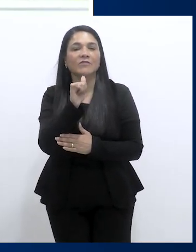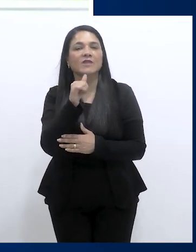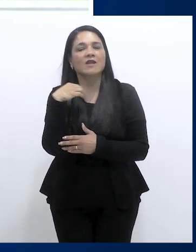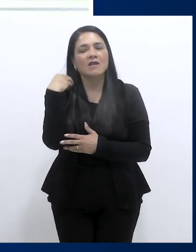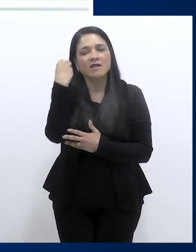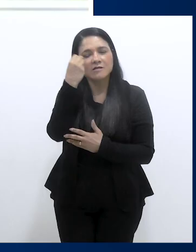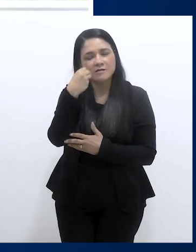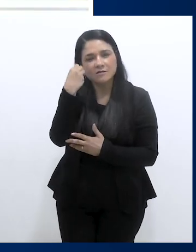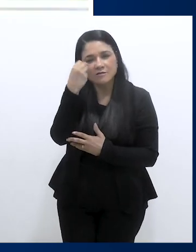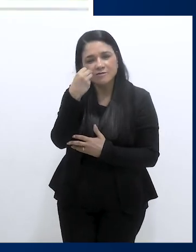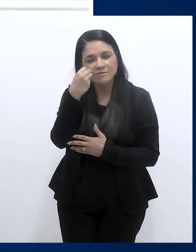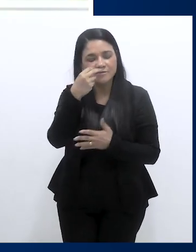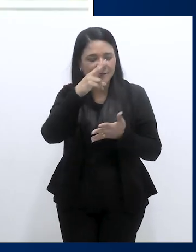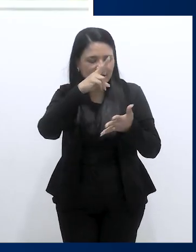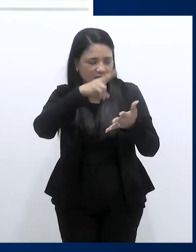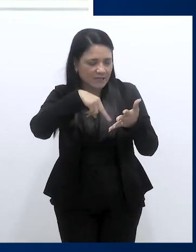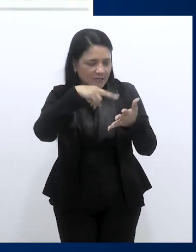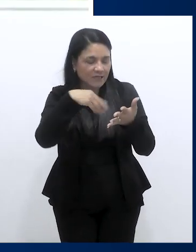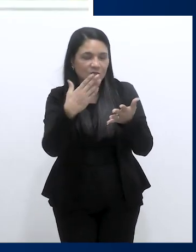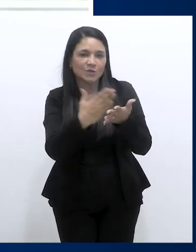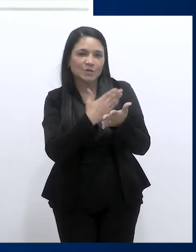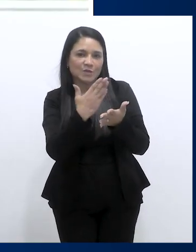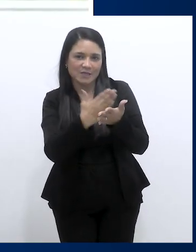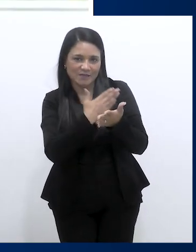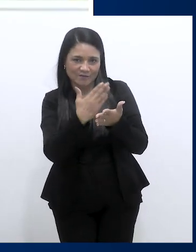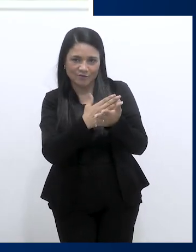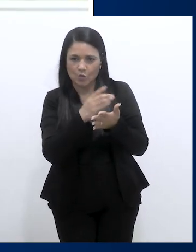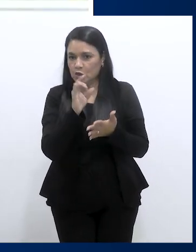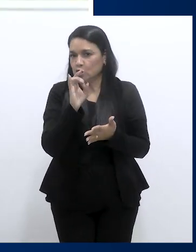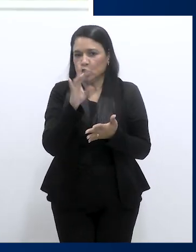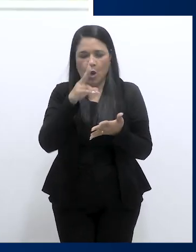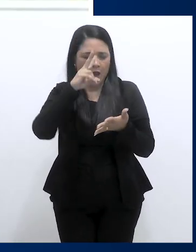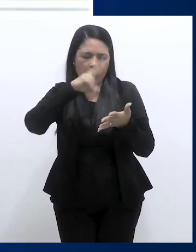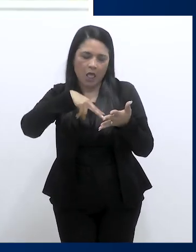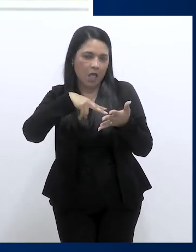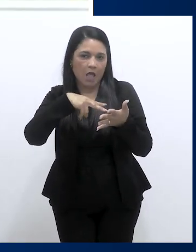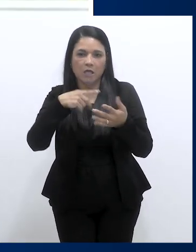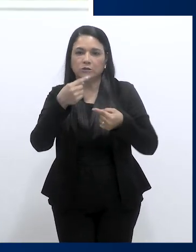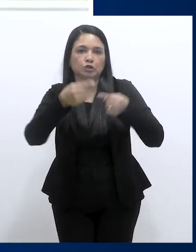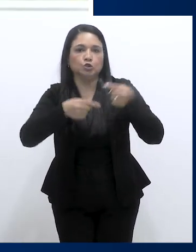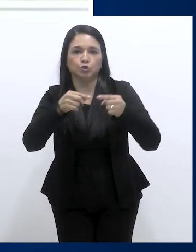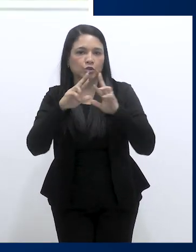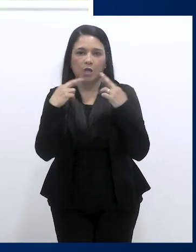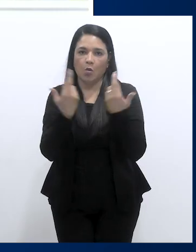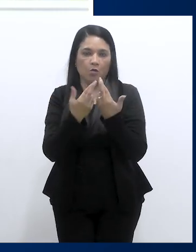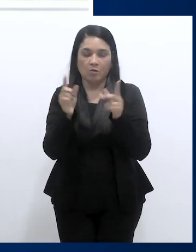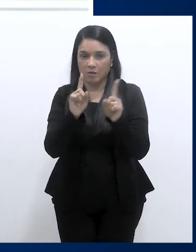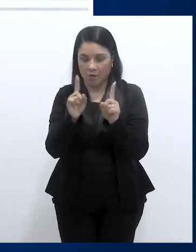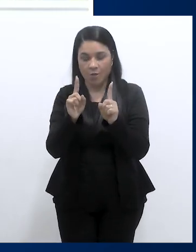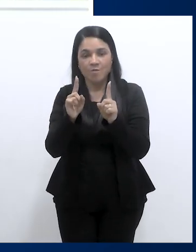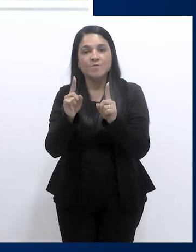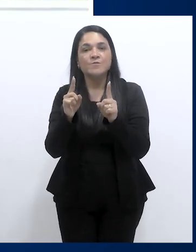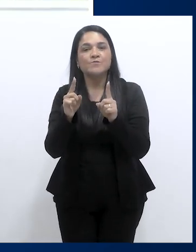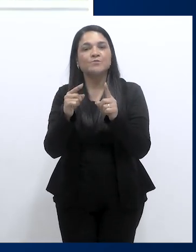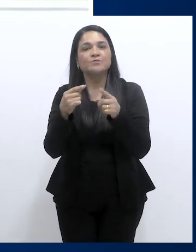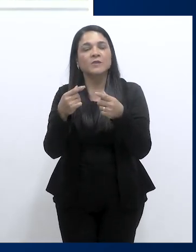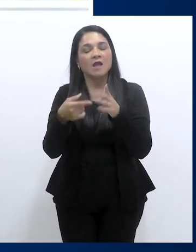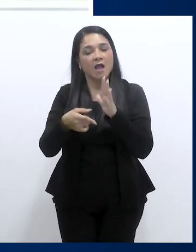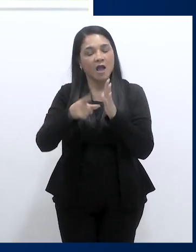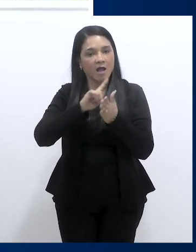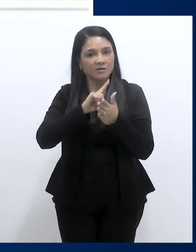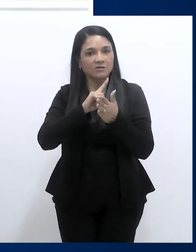vai vivenciar o livro, não é só ler o livro e chegar lá e discutir. Você tem